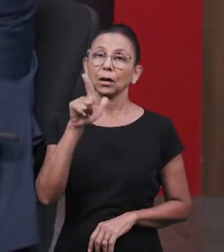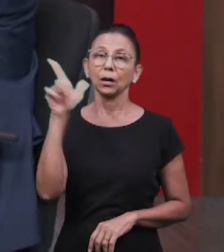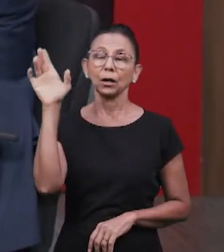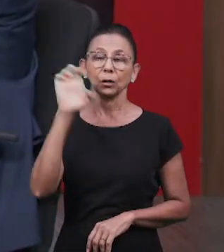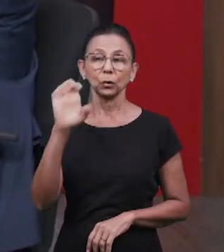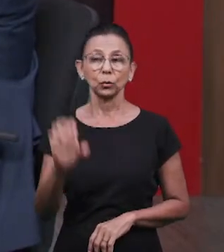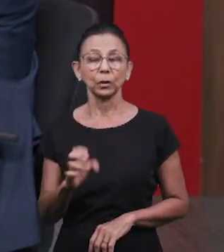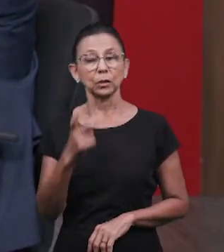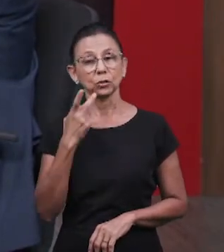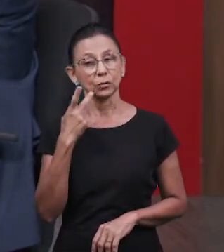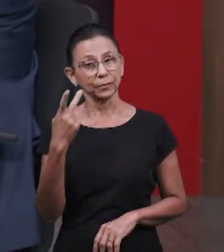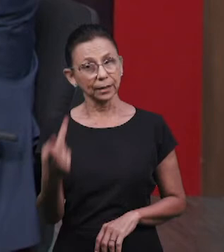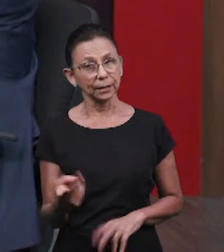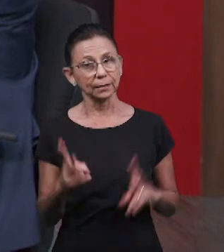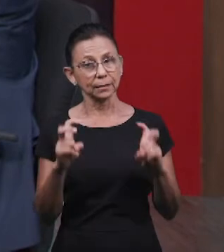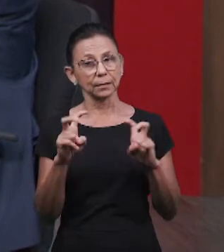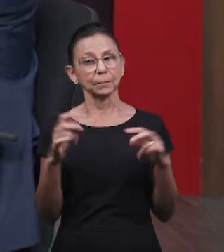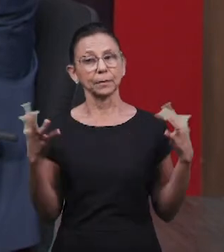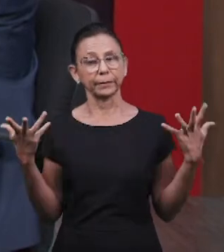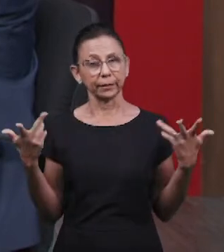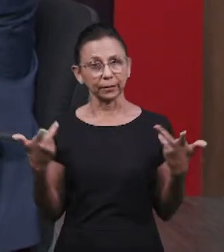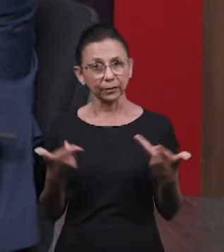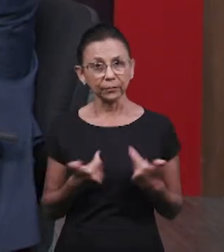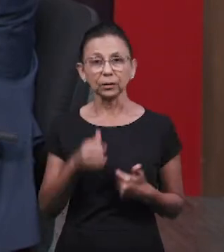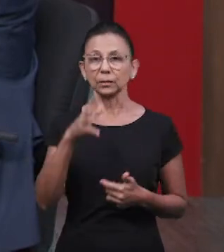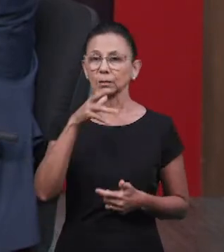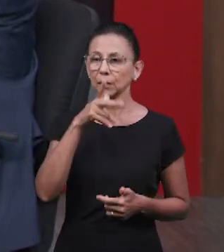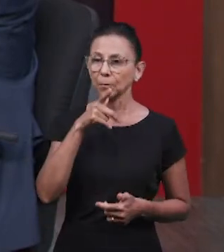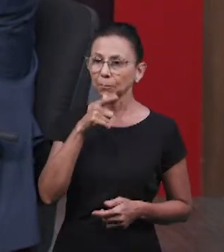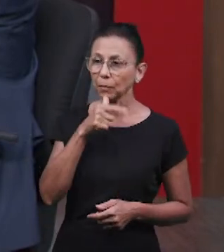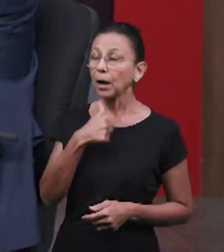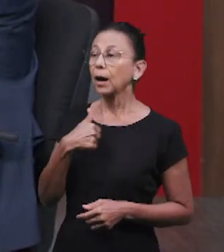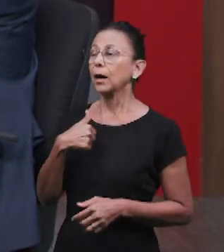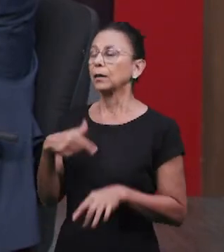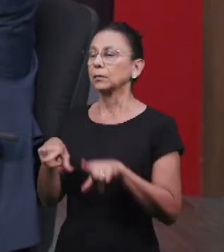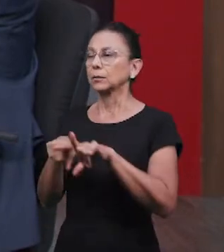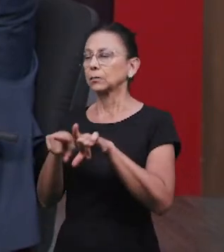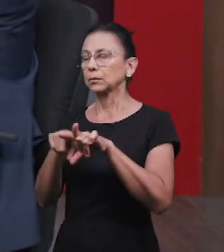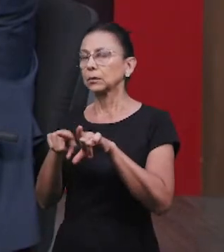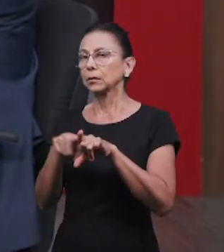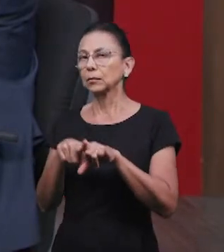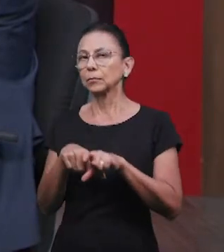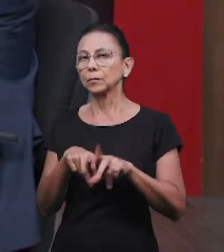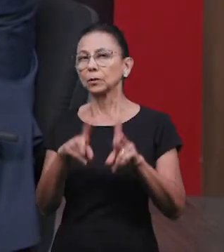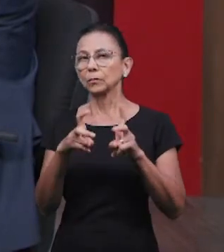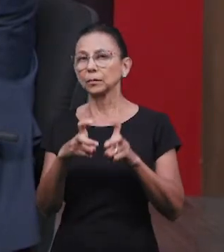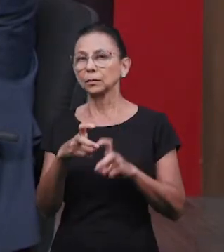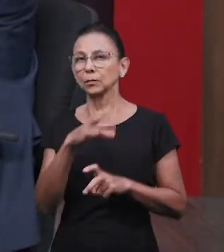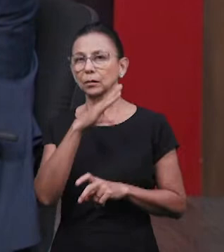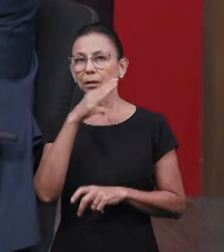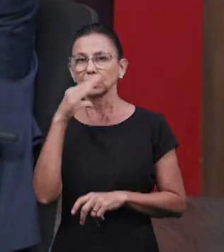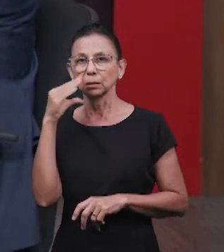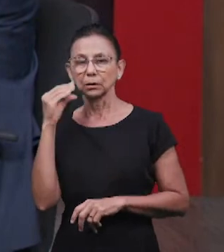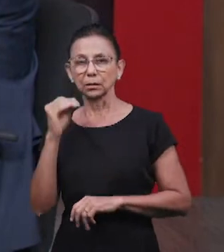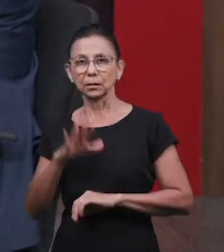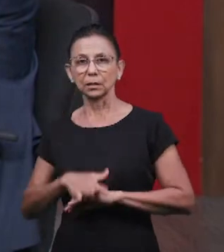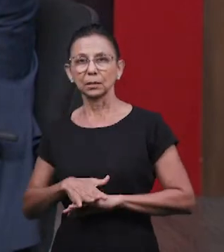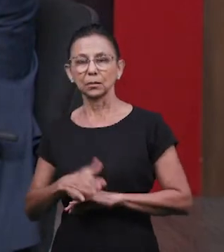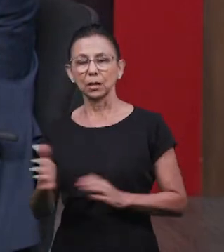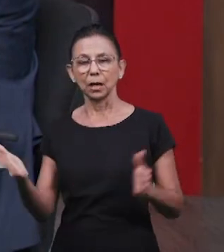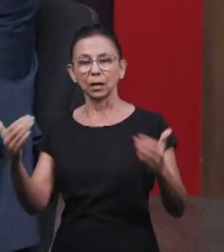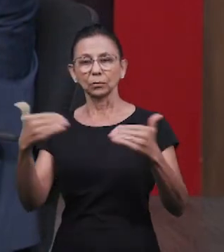horas aqui tratando dele aqui, porque é maravilhoso. Tá, inclusive, recentemente eu ouvi uma adolescente autista e com